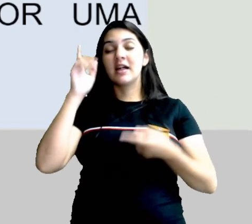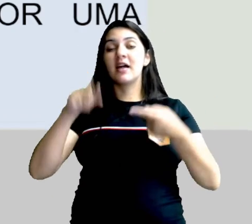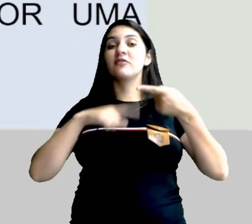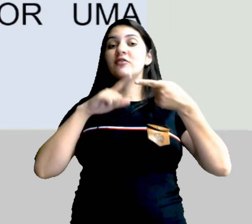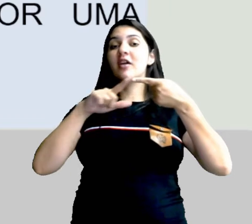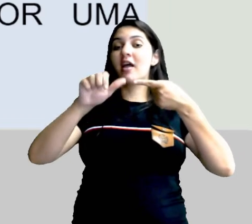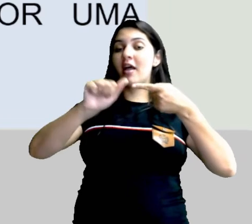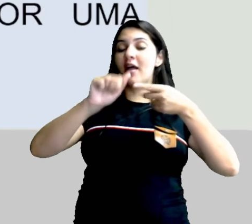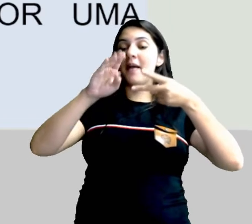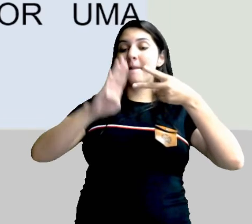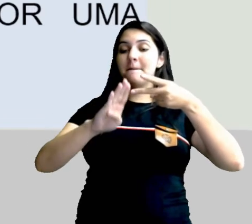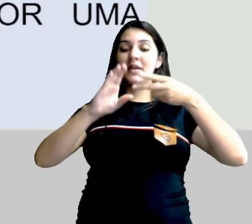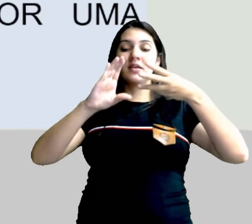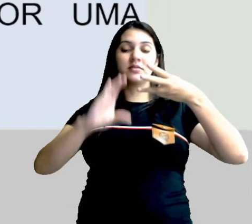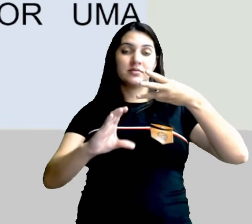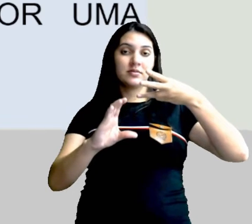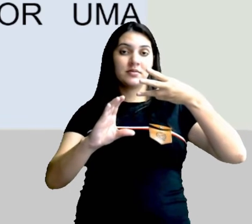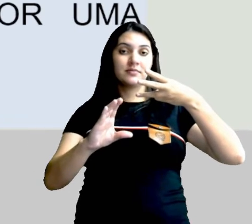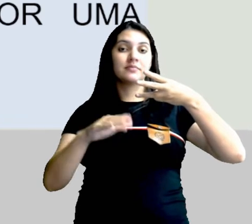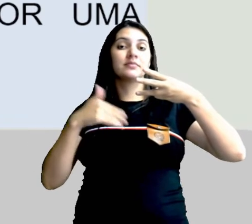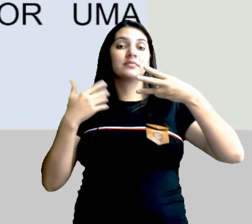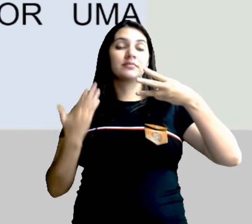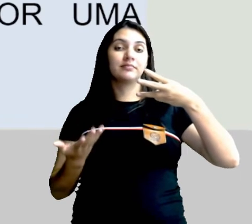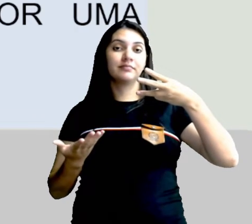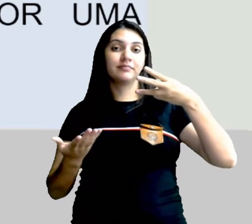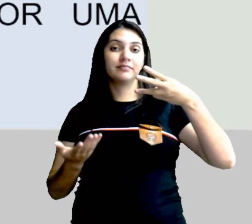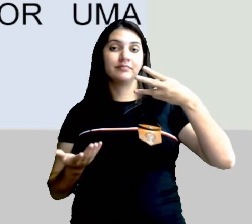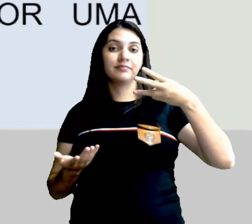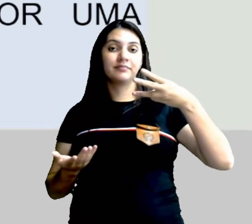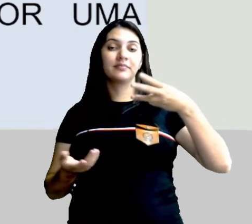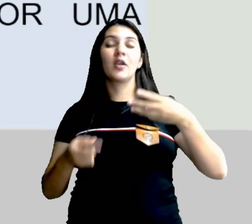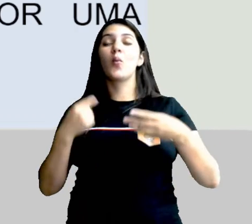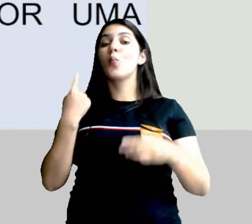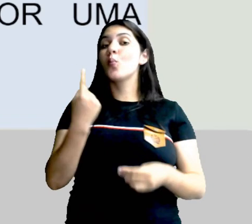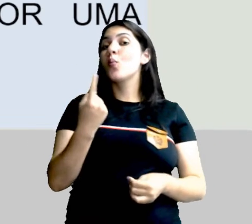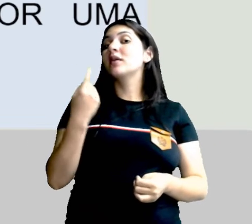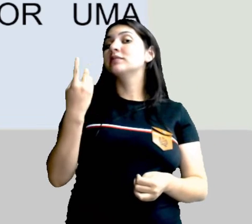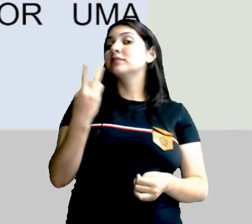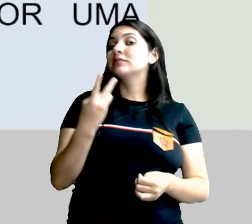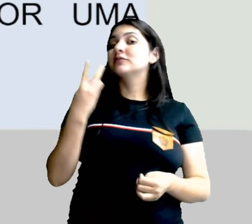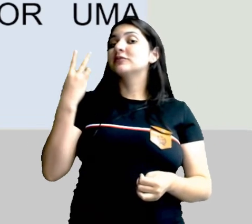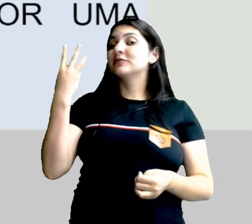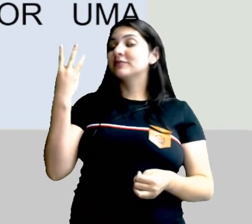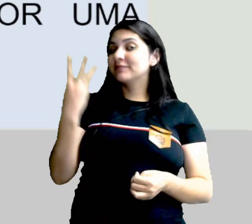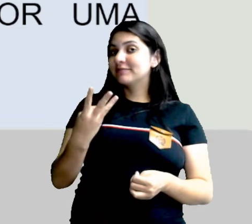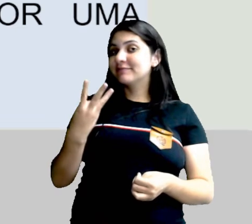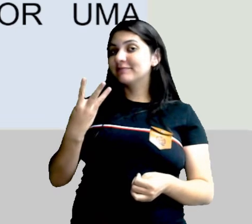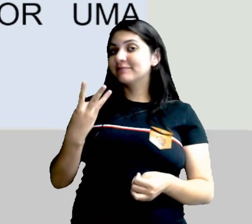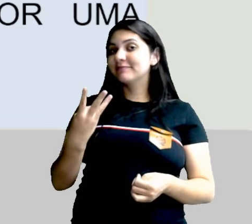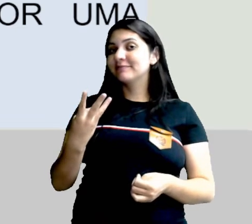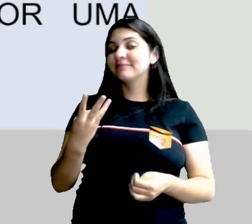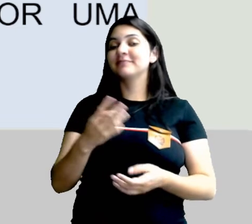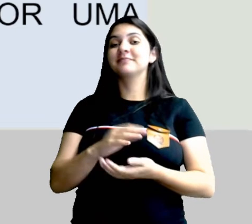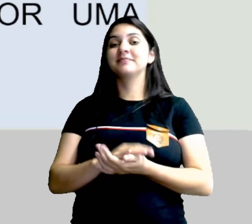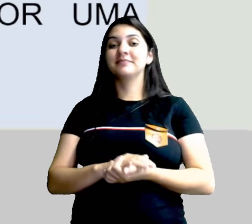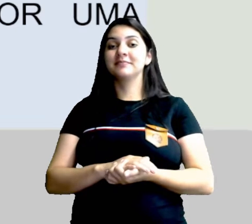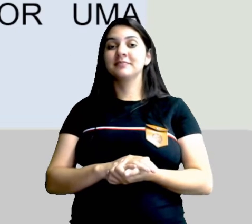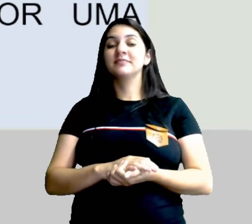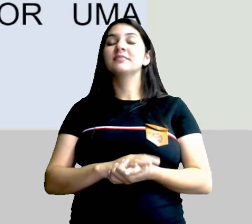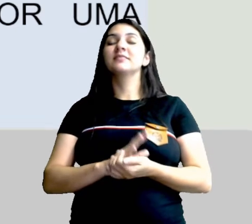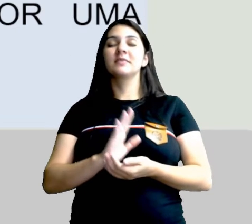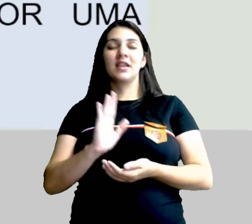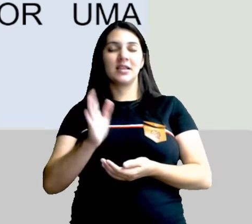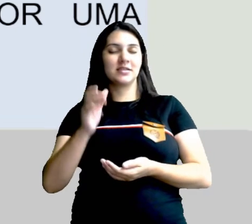a letra A, a letra B ou a letra C? Dou-lhe uma, dou-lhe duas, dou-lhe